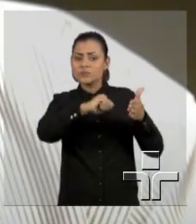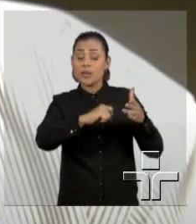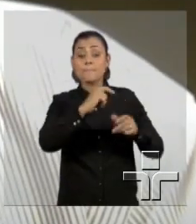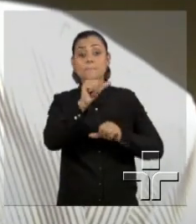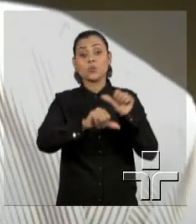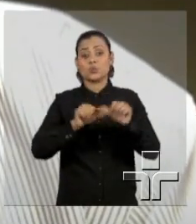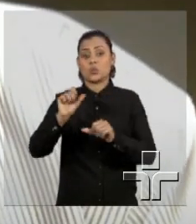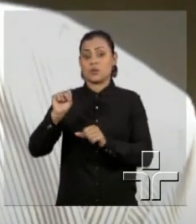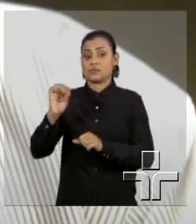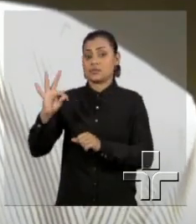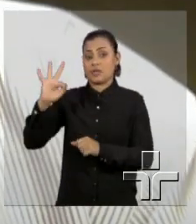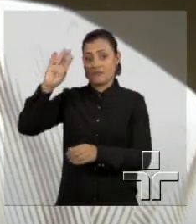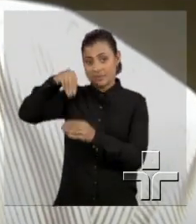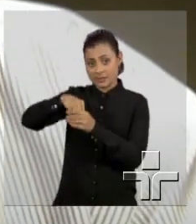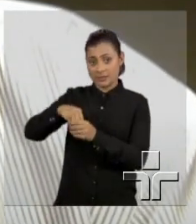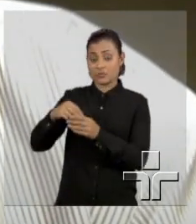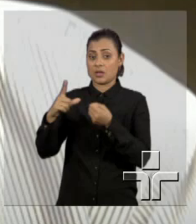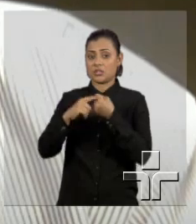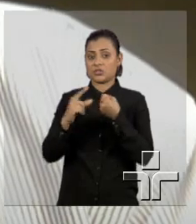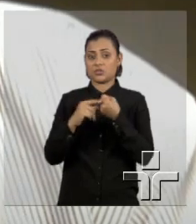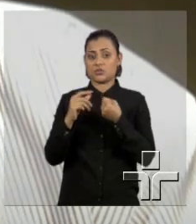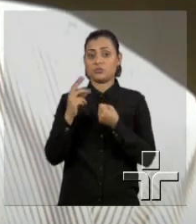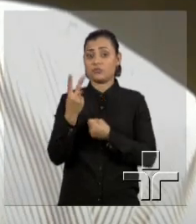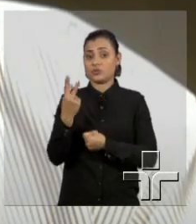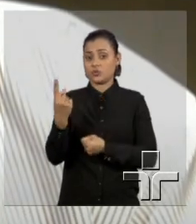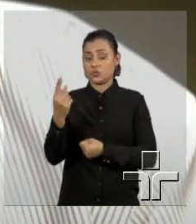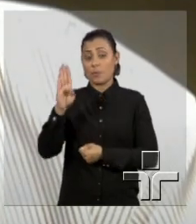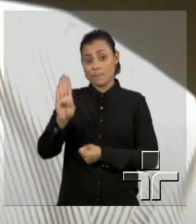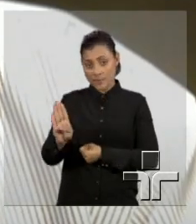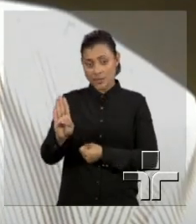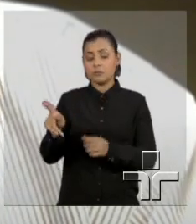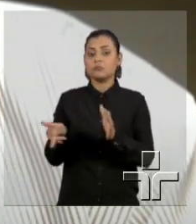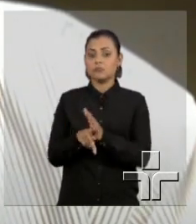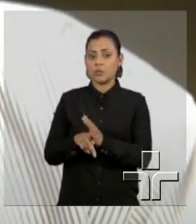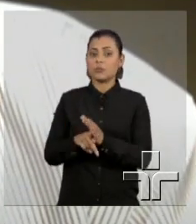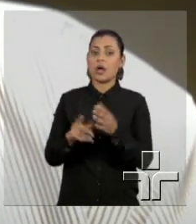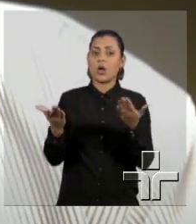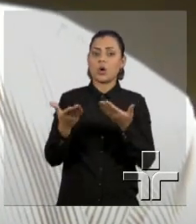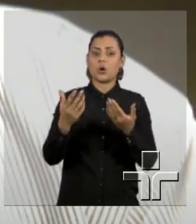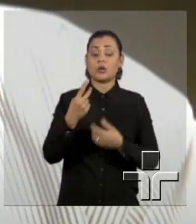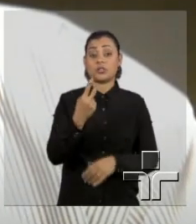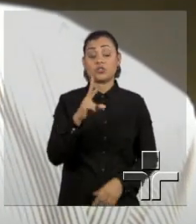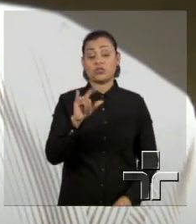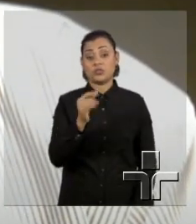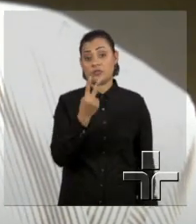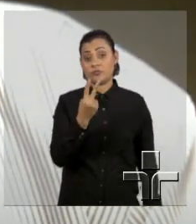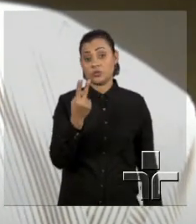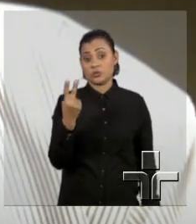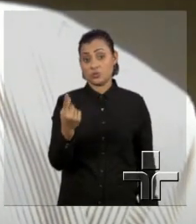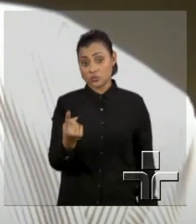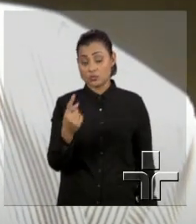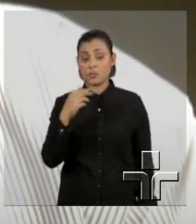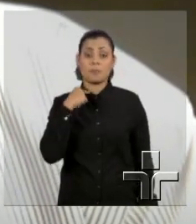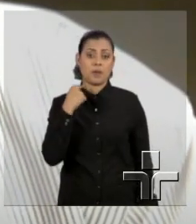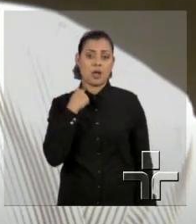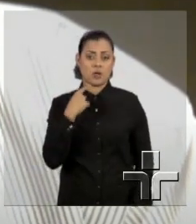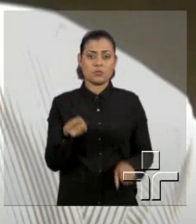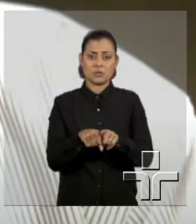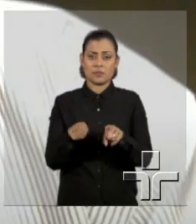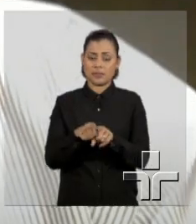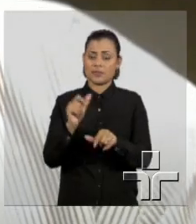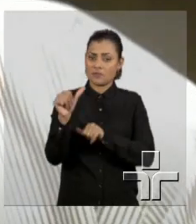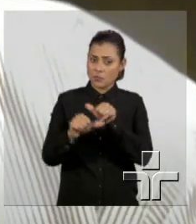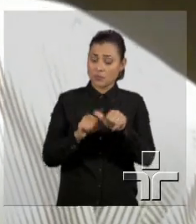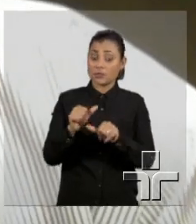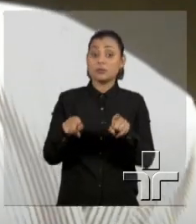interno do Supremo, inclusive o artigo 21B no regimento, agora em 22 de maio, desde que tenha uma jurisprudência dominante,